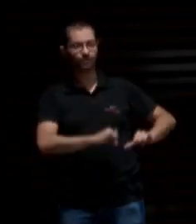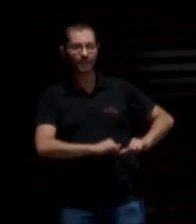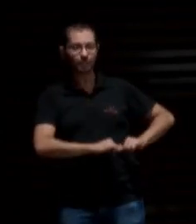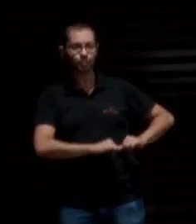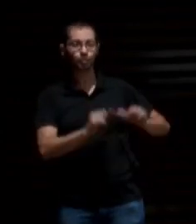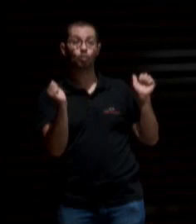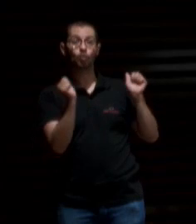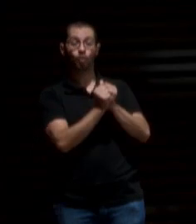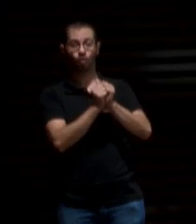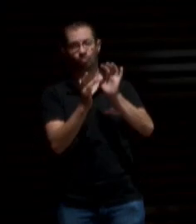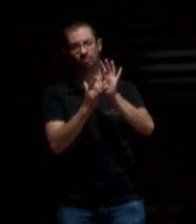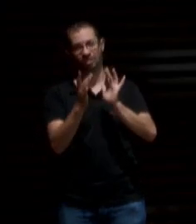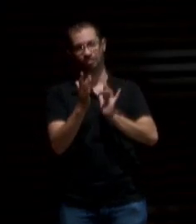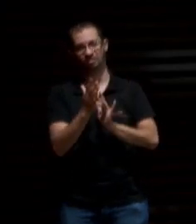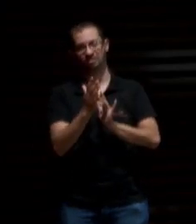também herdeiros.